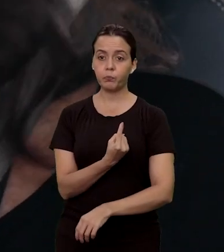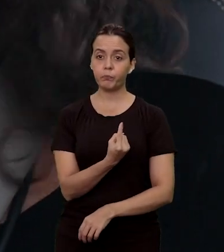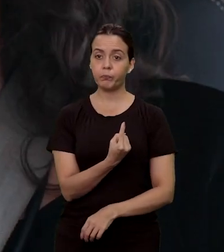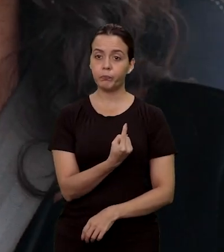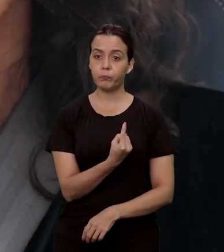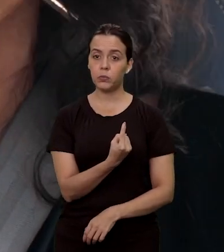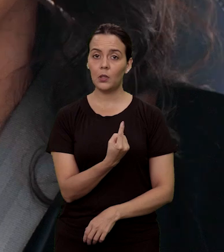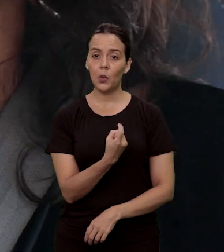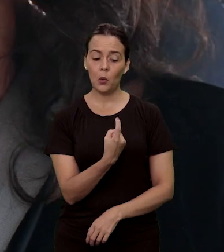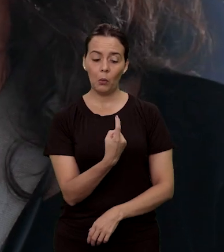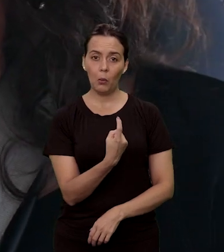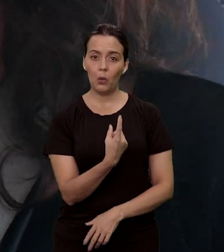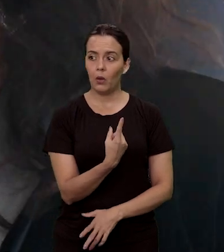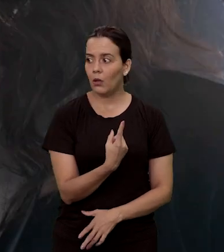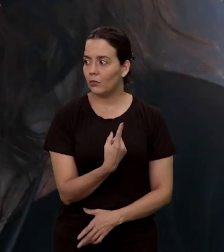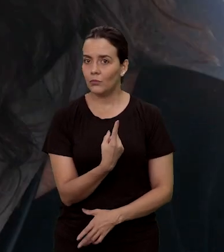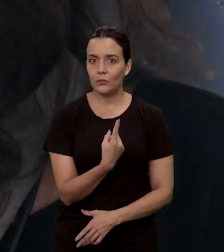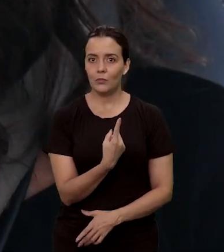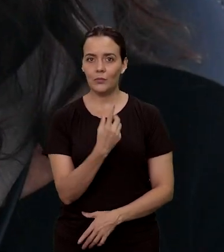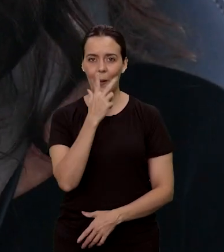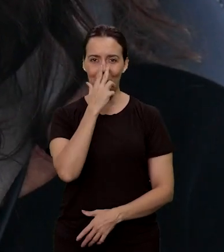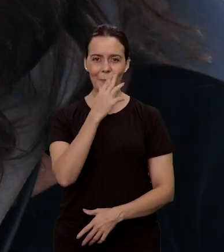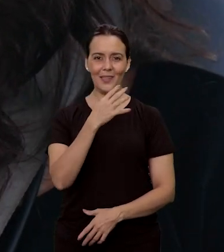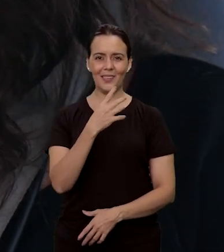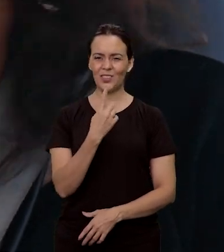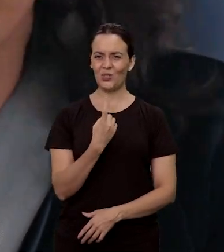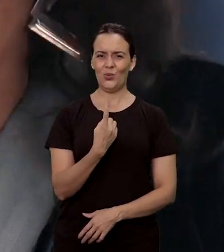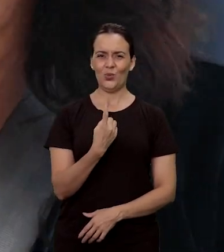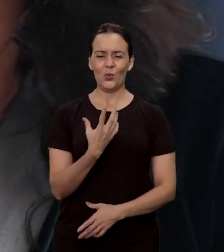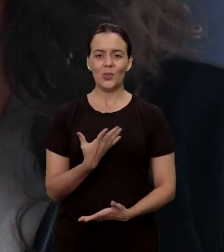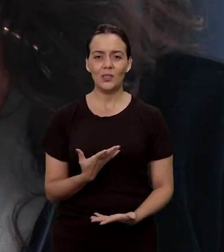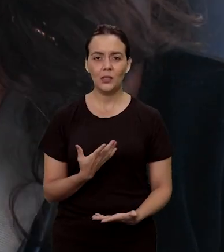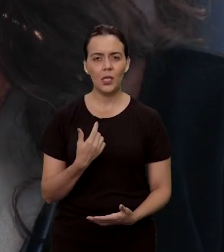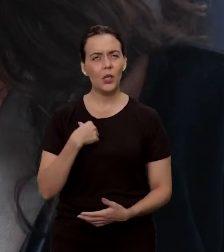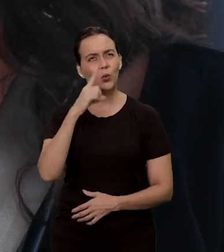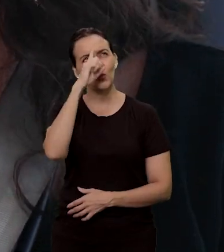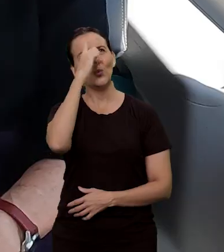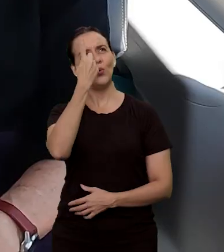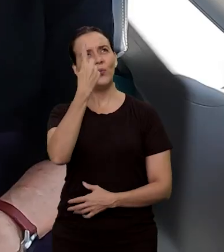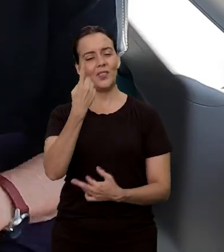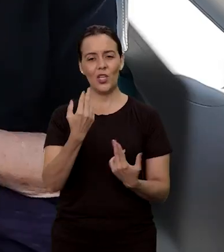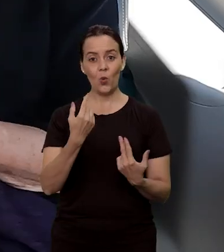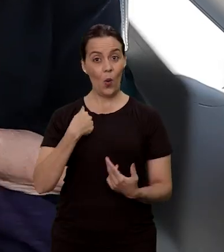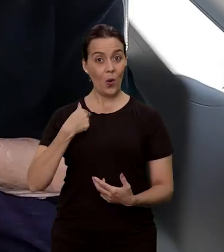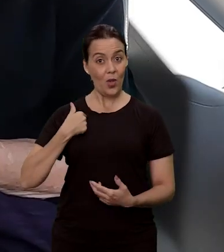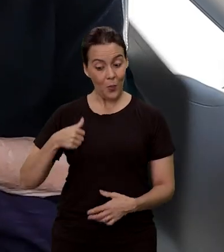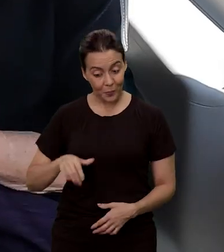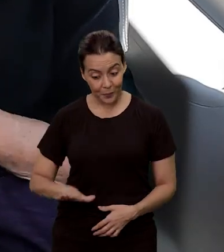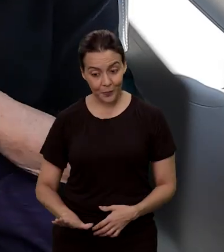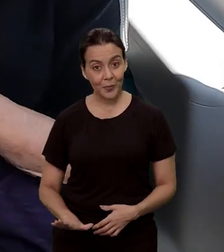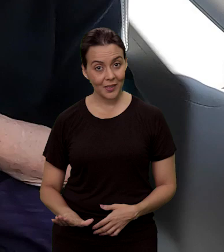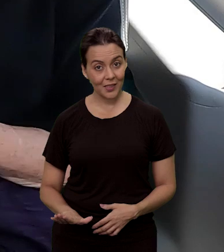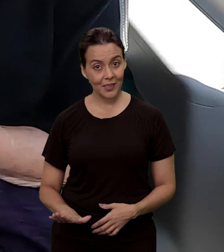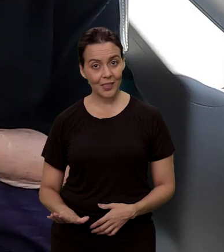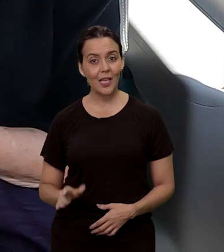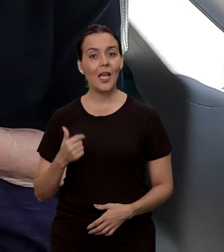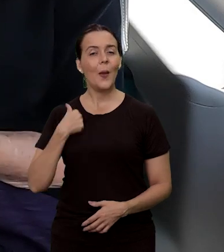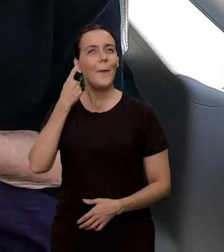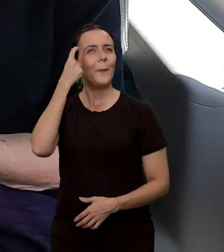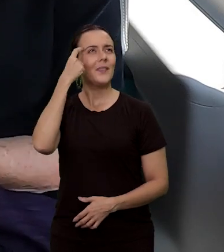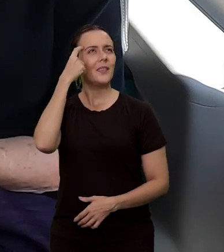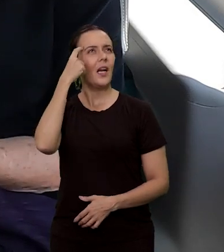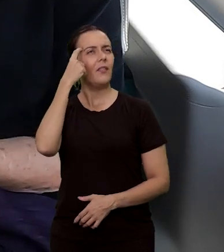Aliás, é uma das minhas dúvidas existenciais de criança. Eu, muito pequenininha, eu ficava pensando se a célula